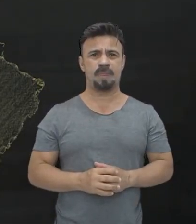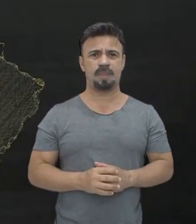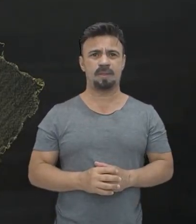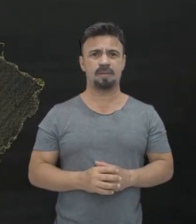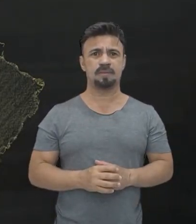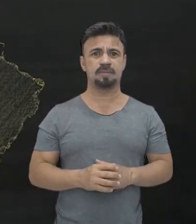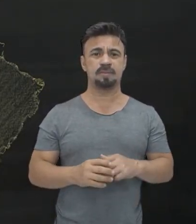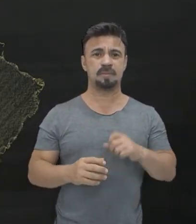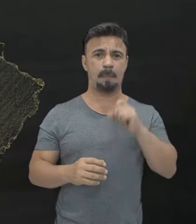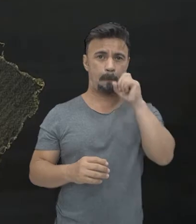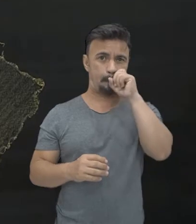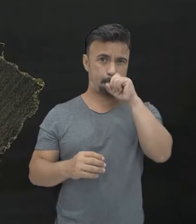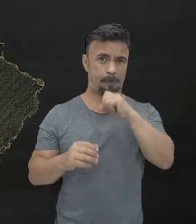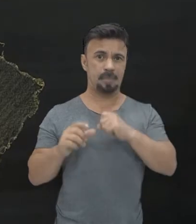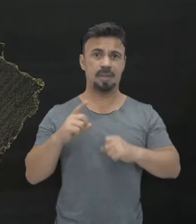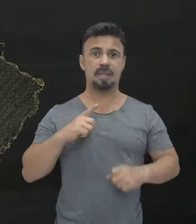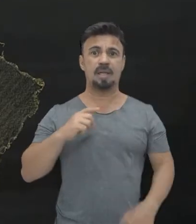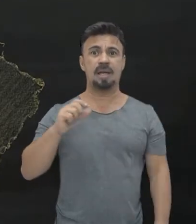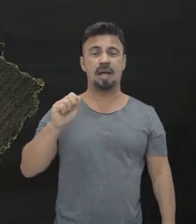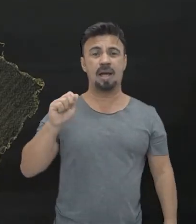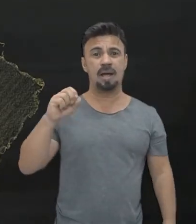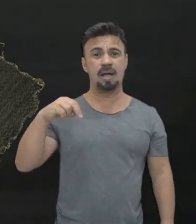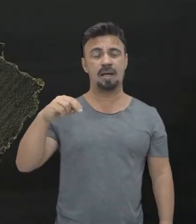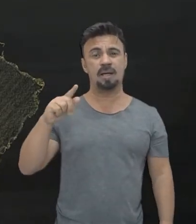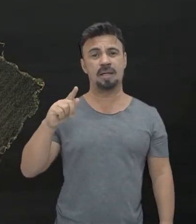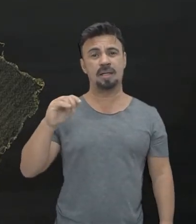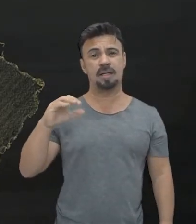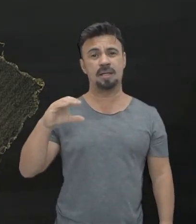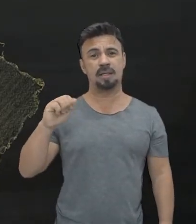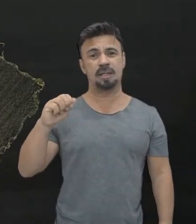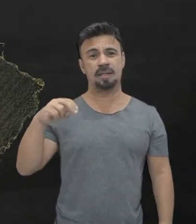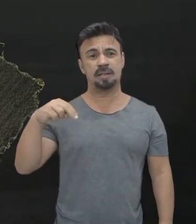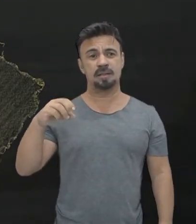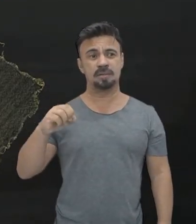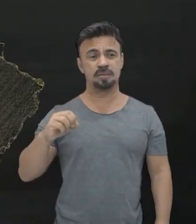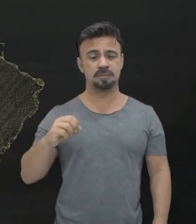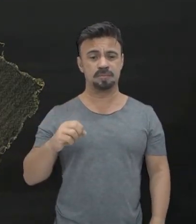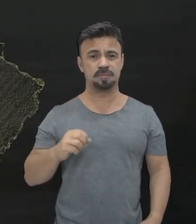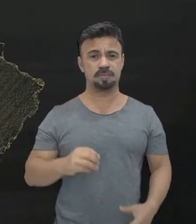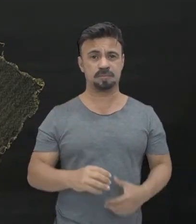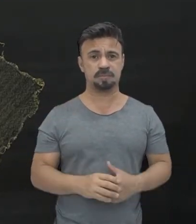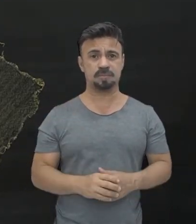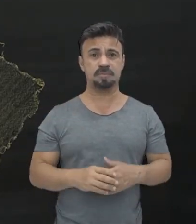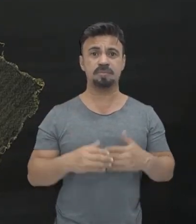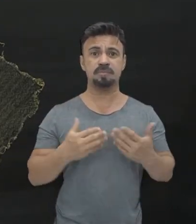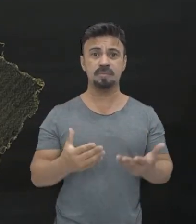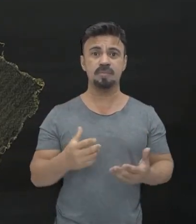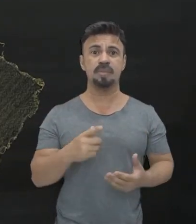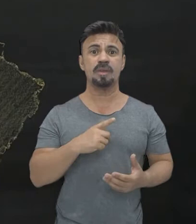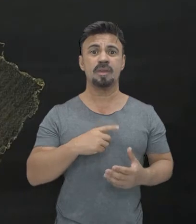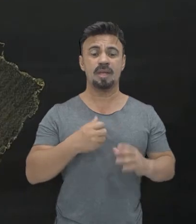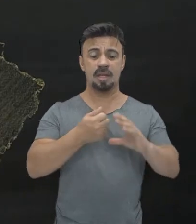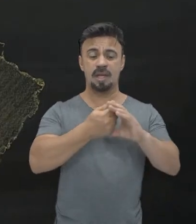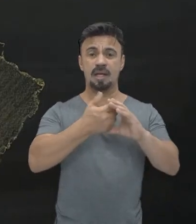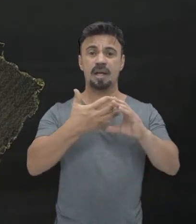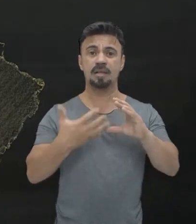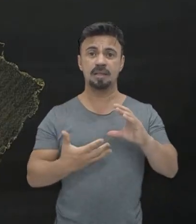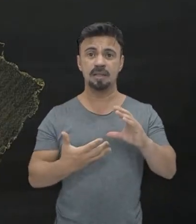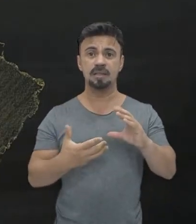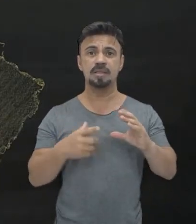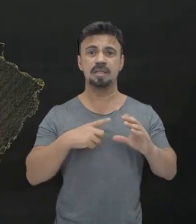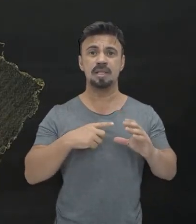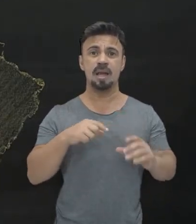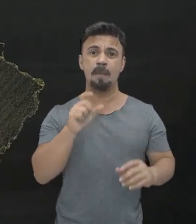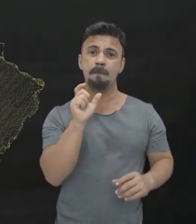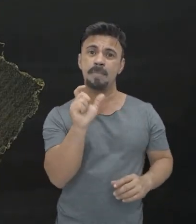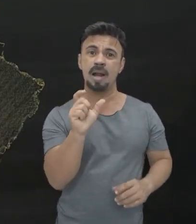de anglicano, que é a religião inglesa da região. Então, nós temos essa característica, tudo que temos essa